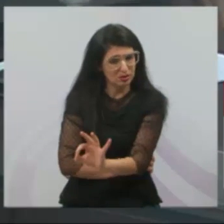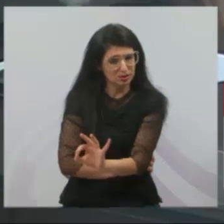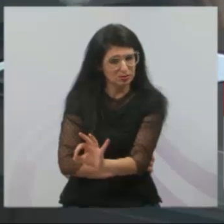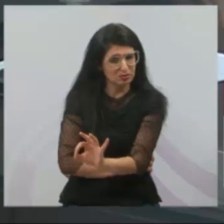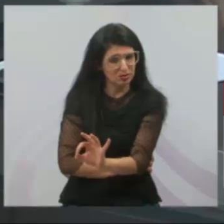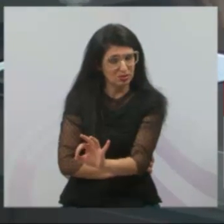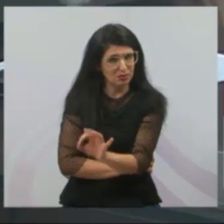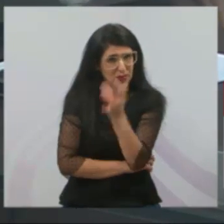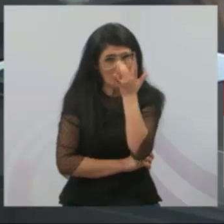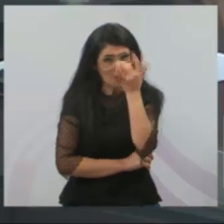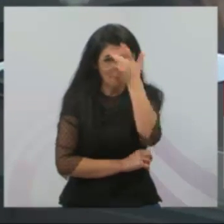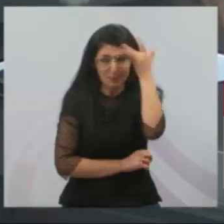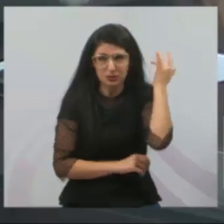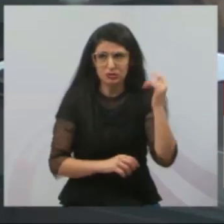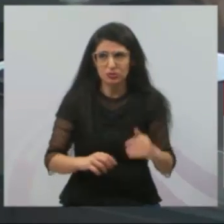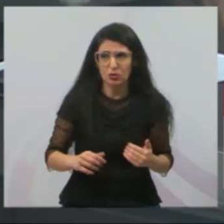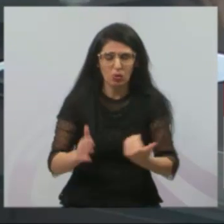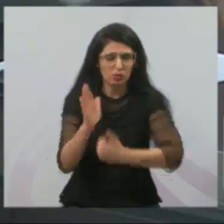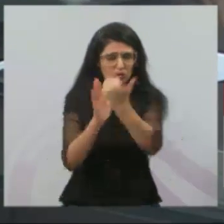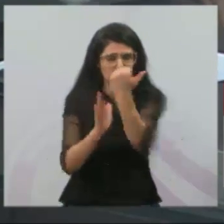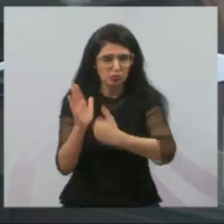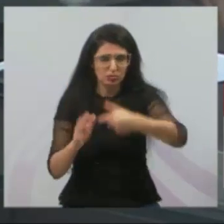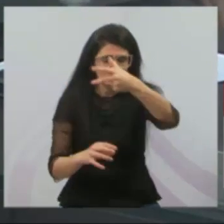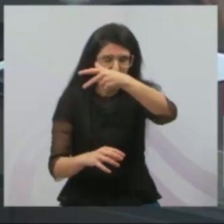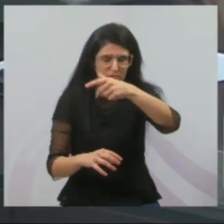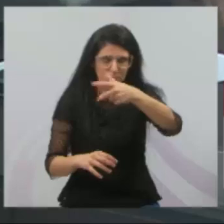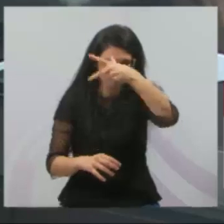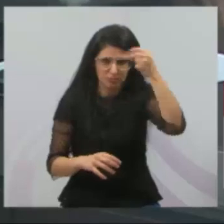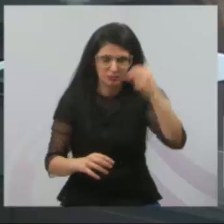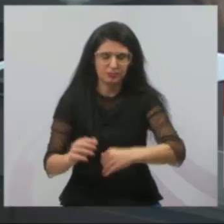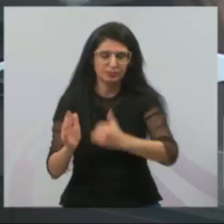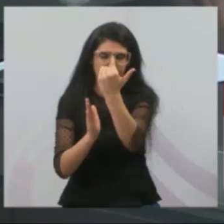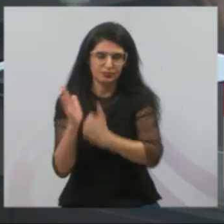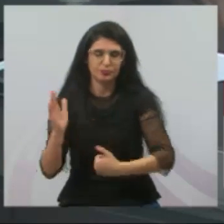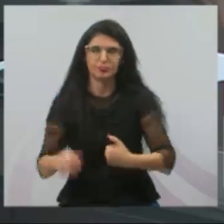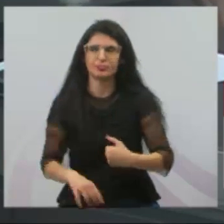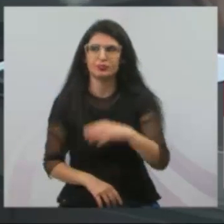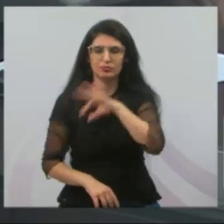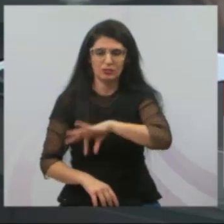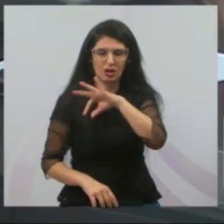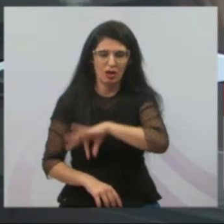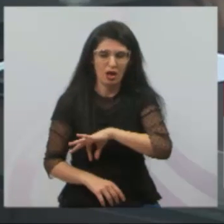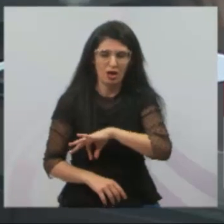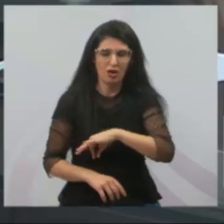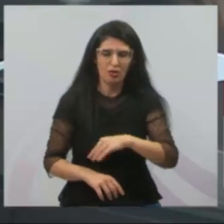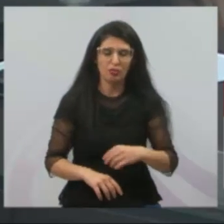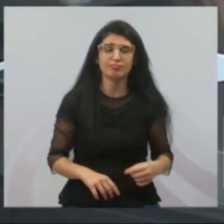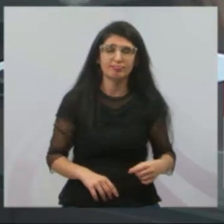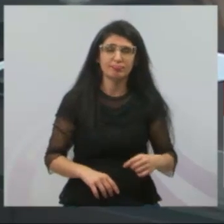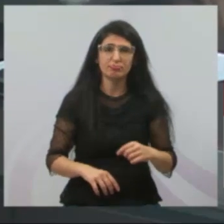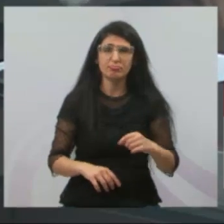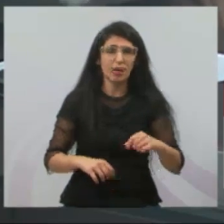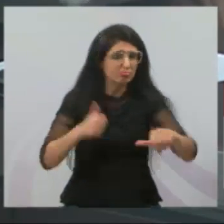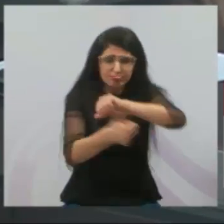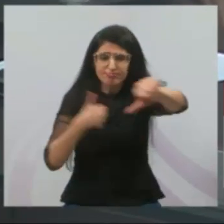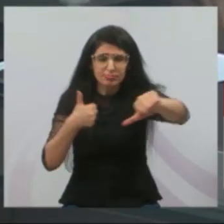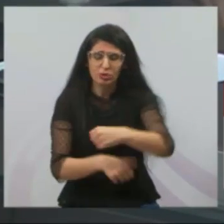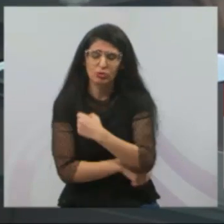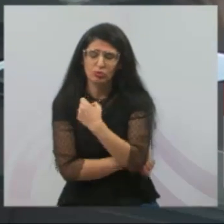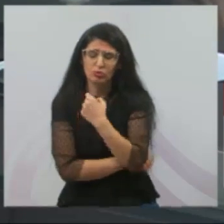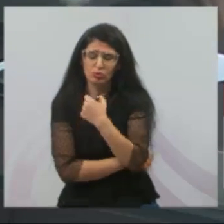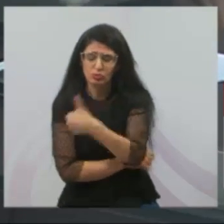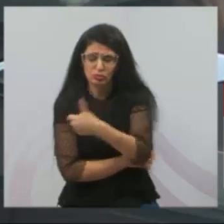contribuição dos servidores para 12,95 e não nos foi perguntado. Pelo